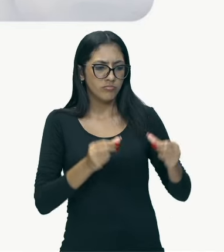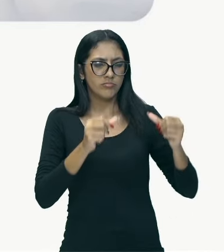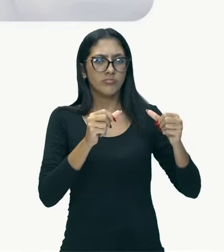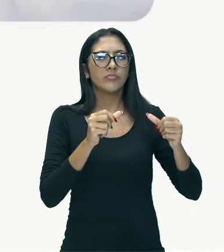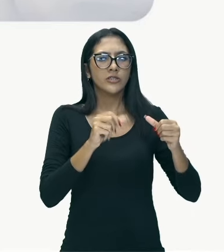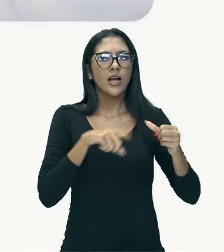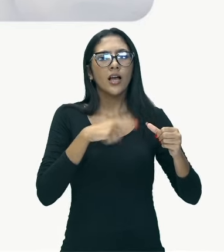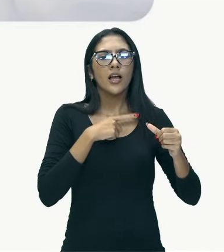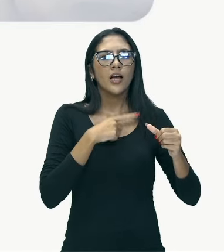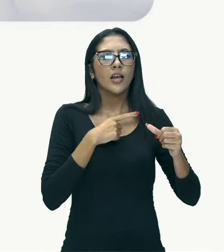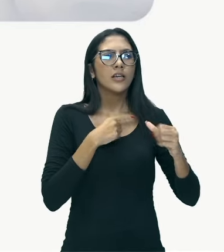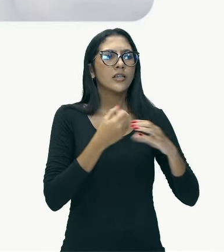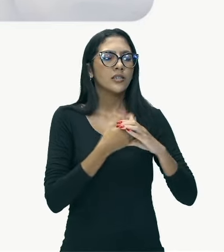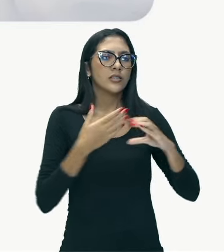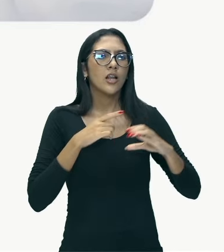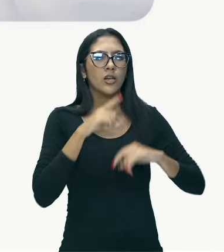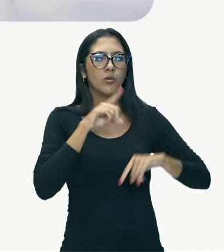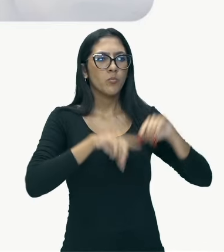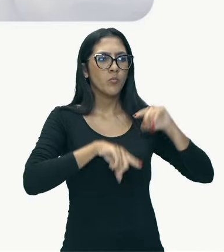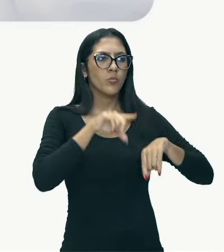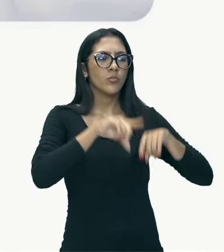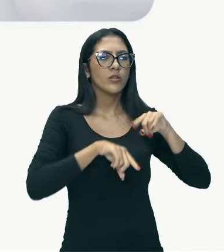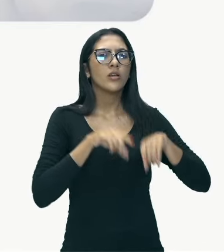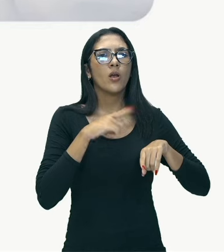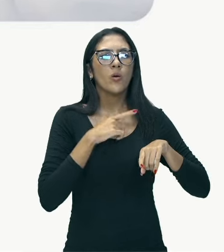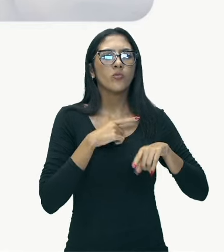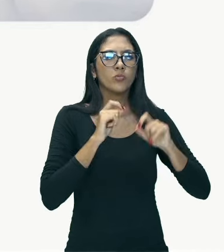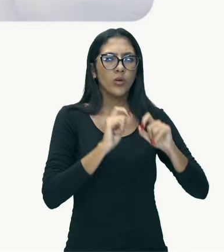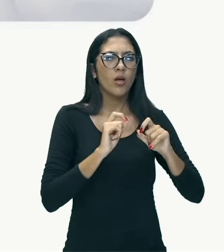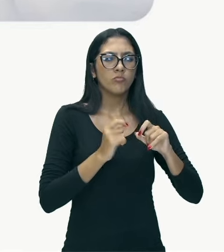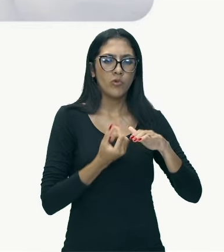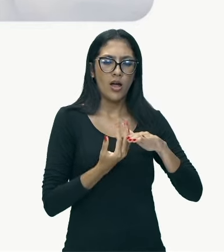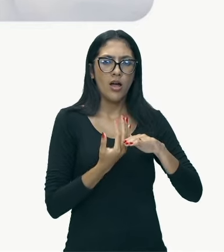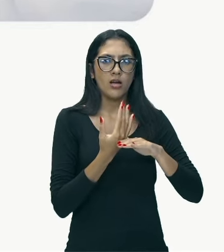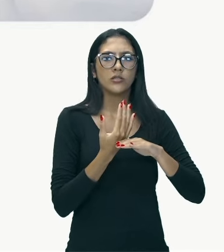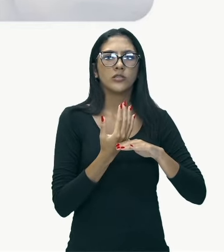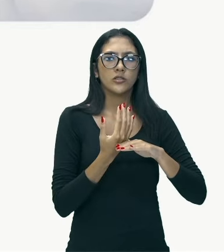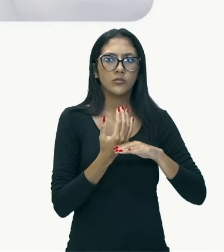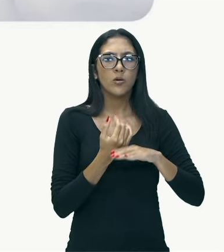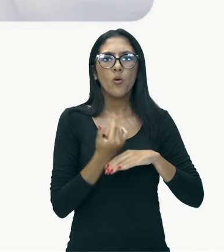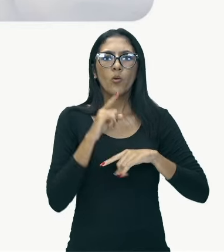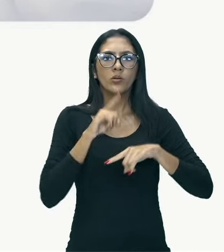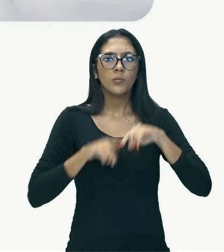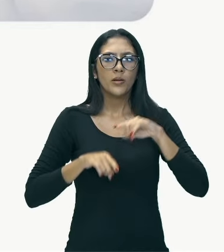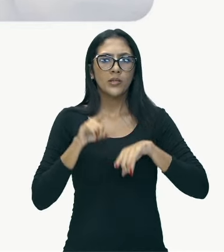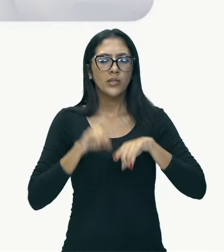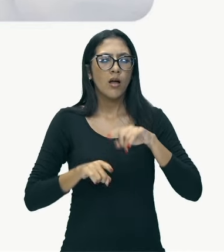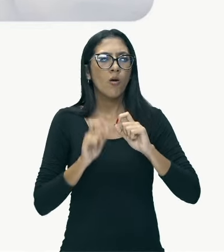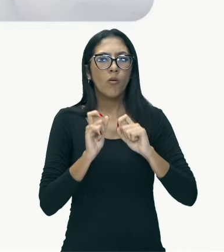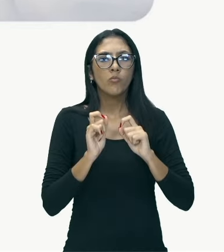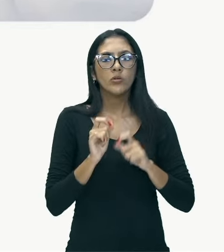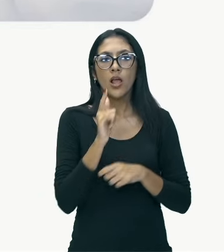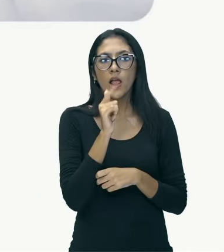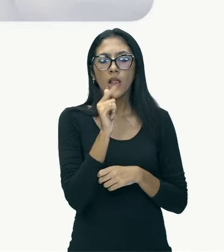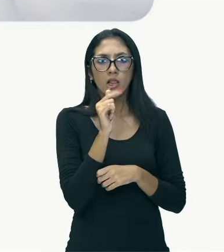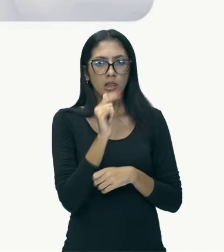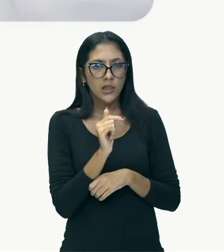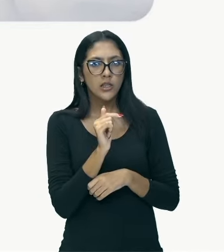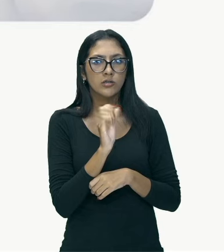onde o componente disperso é um gás e o componente dispersante, ele